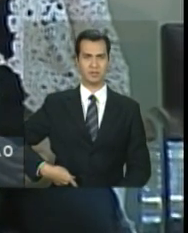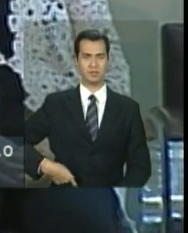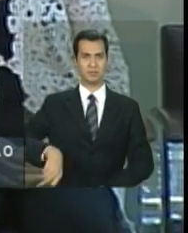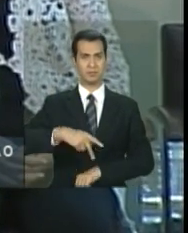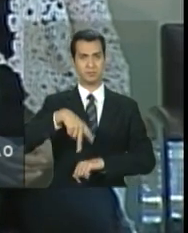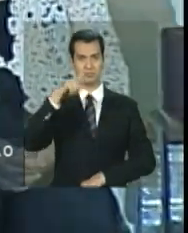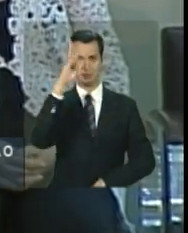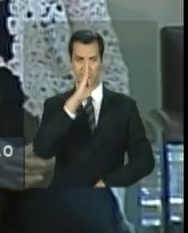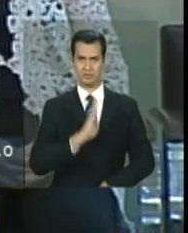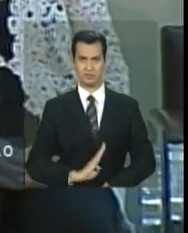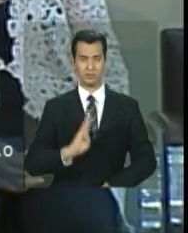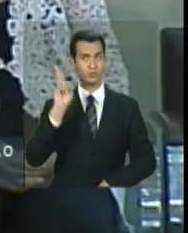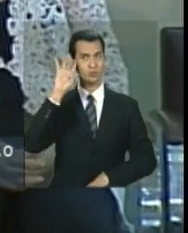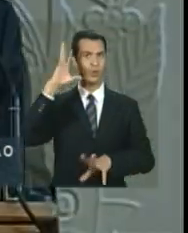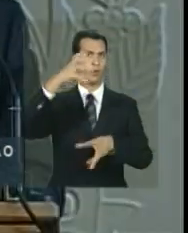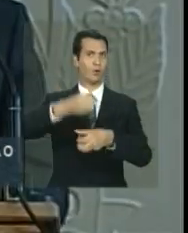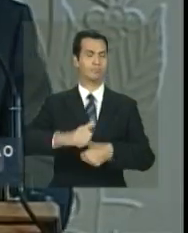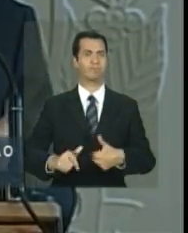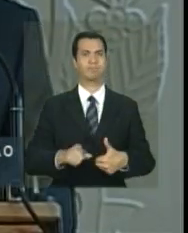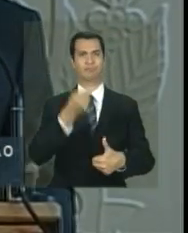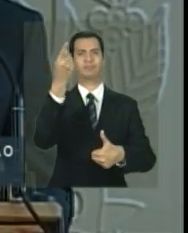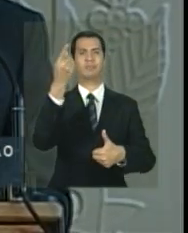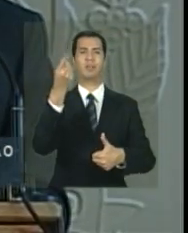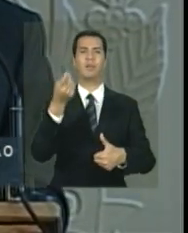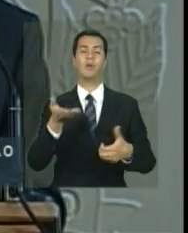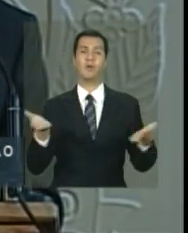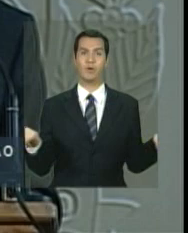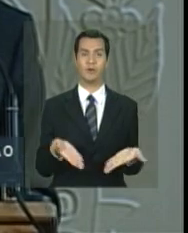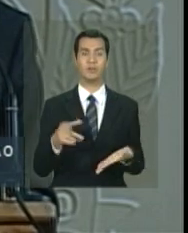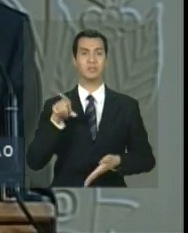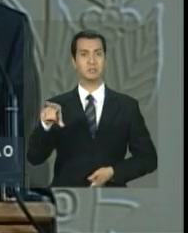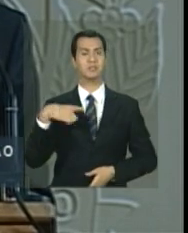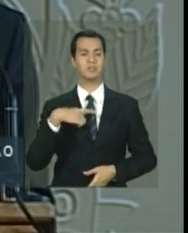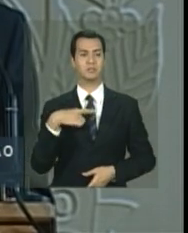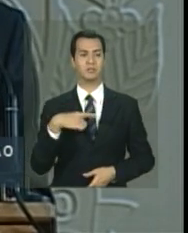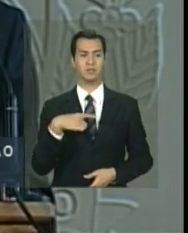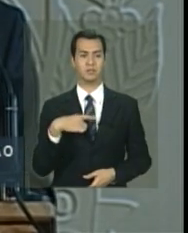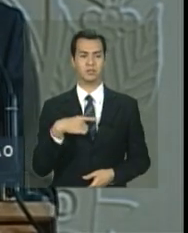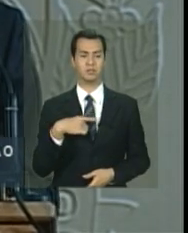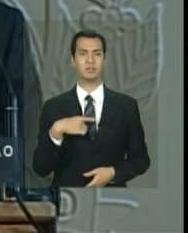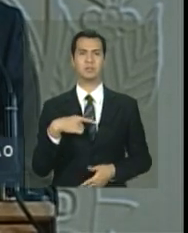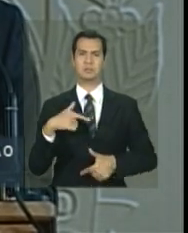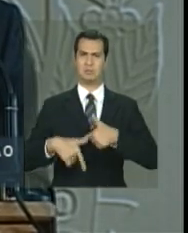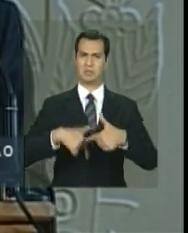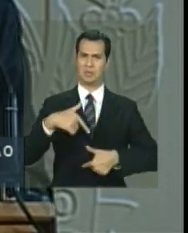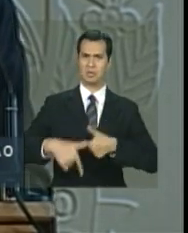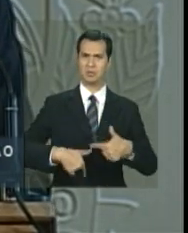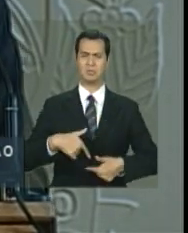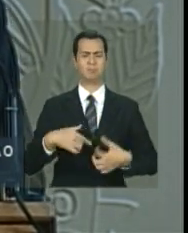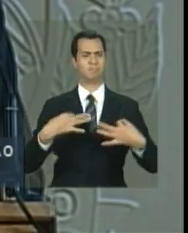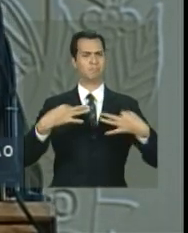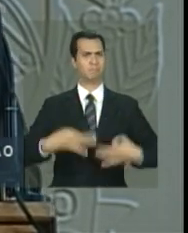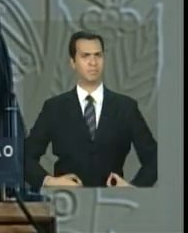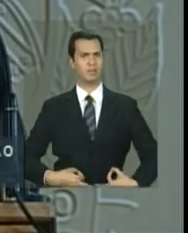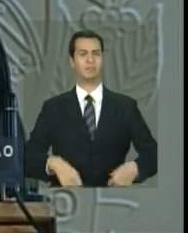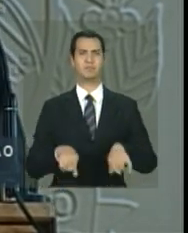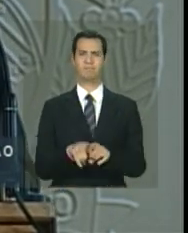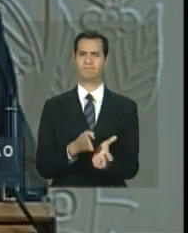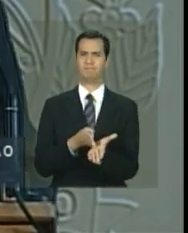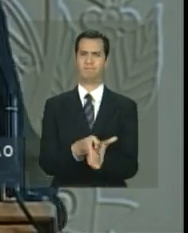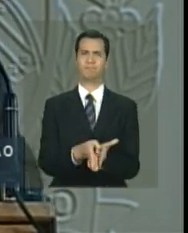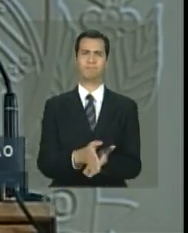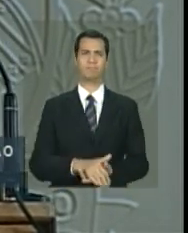na história do nosso país, e que exerce a sua magistratura com espírito público e